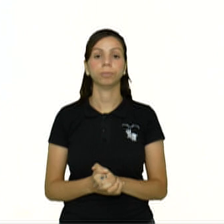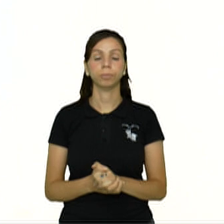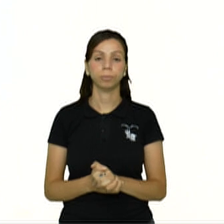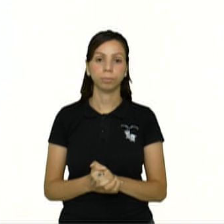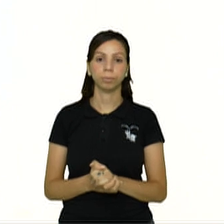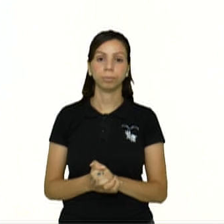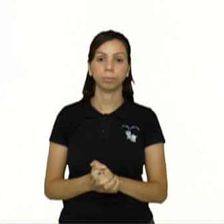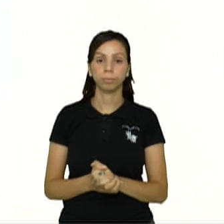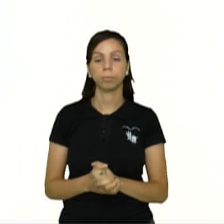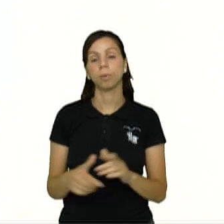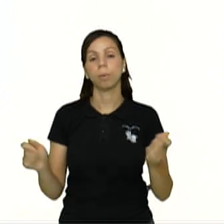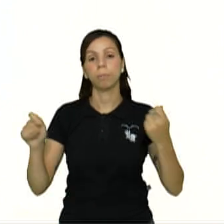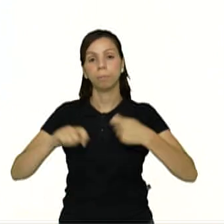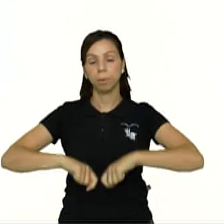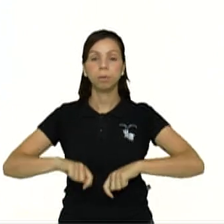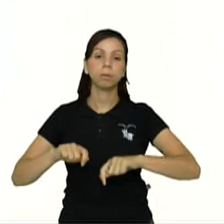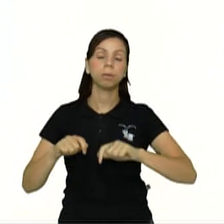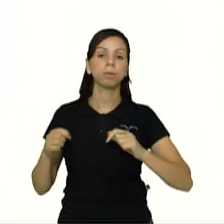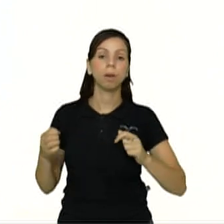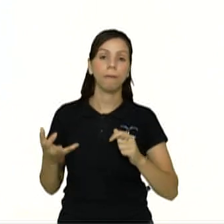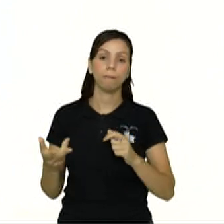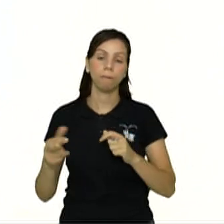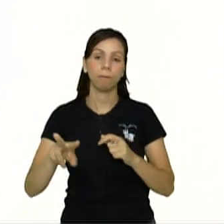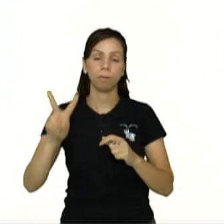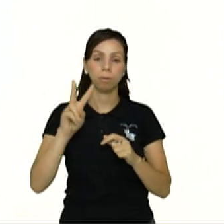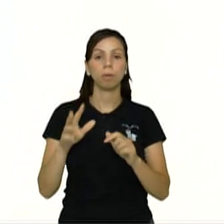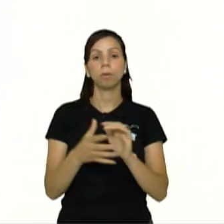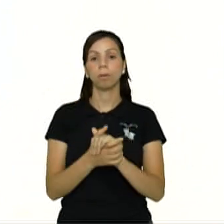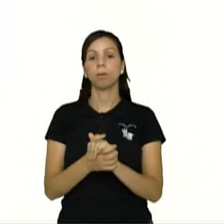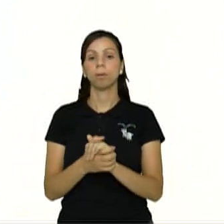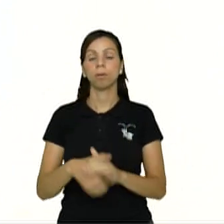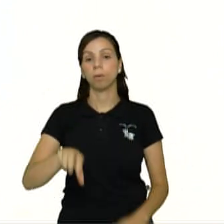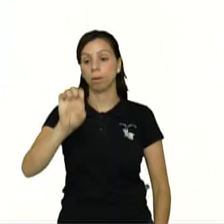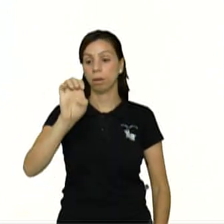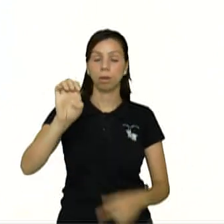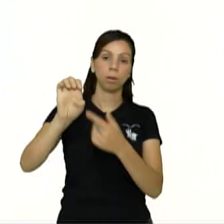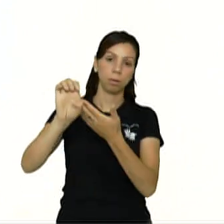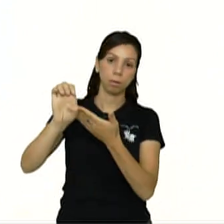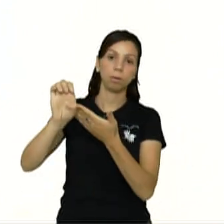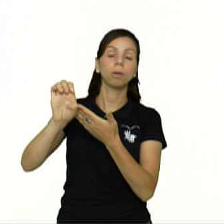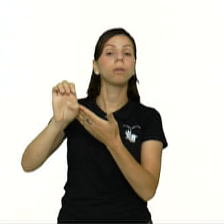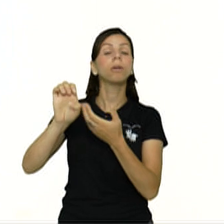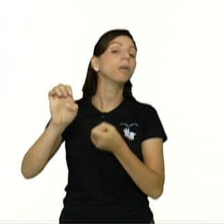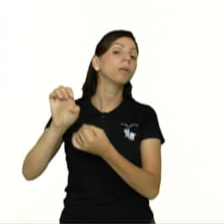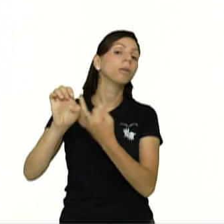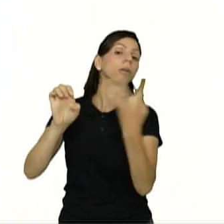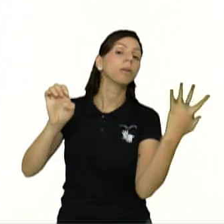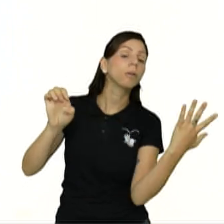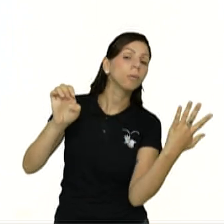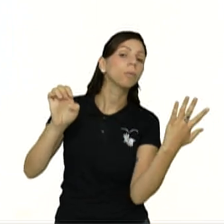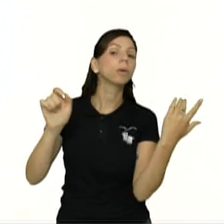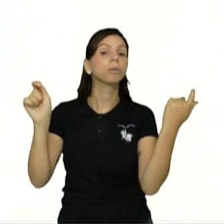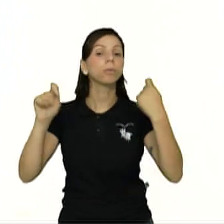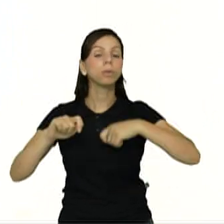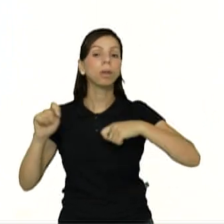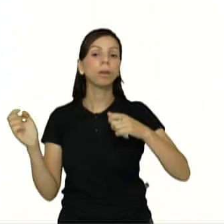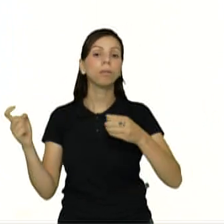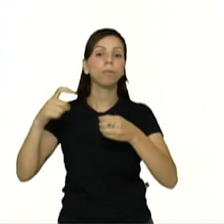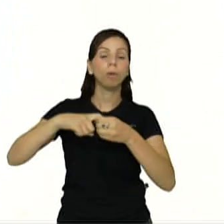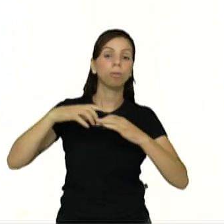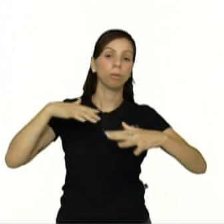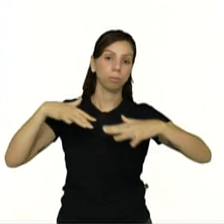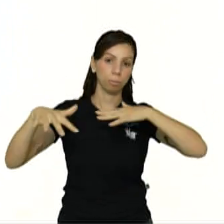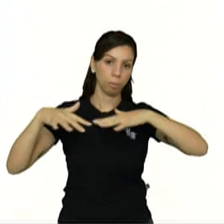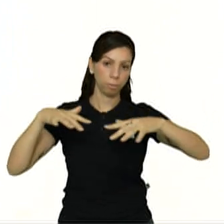o coeficiente de restituição, que é representado pela letra E, que é o quanto o sistema consegue restituir do